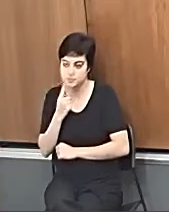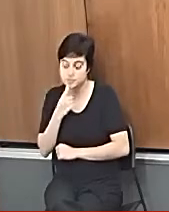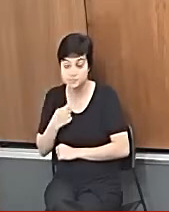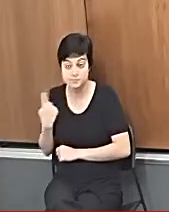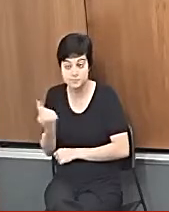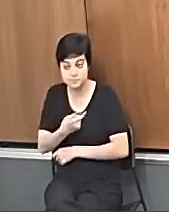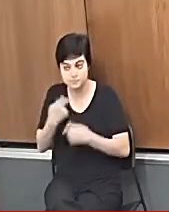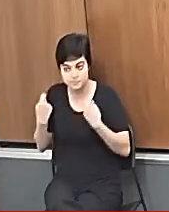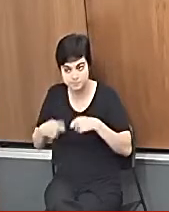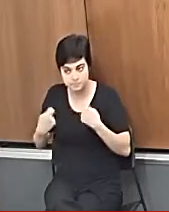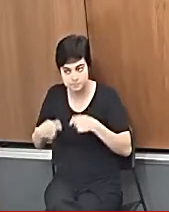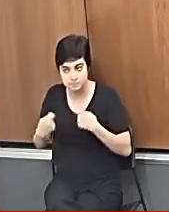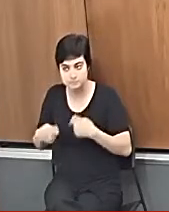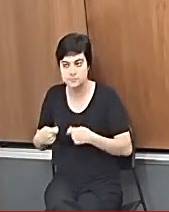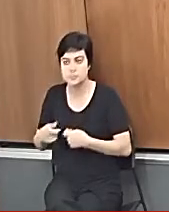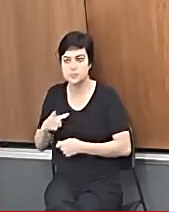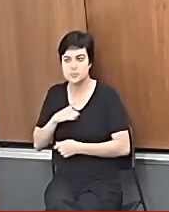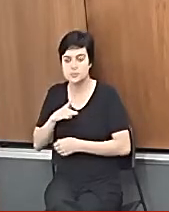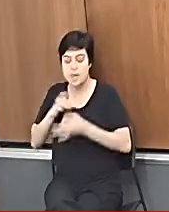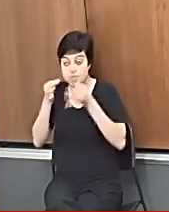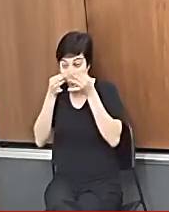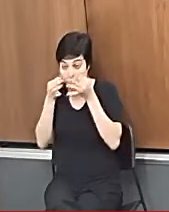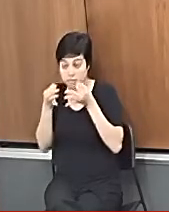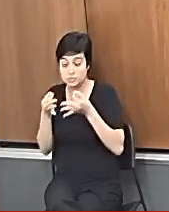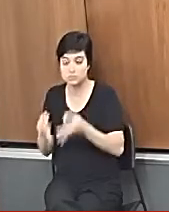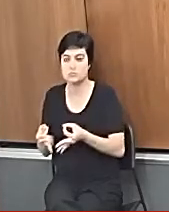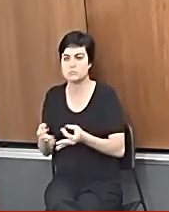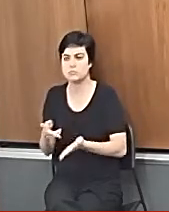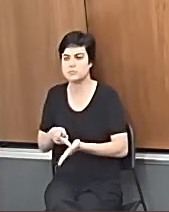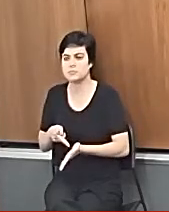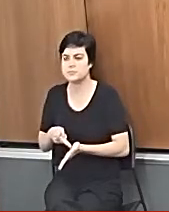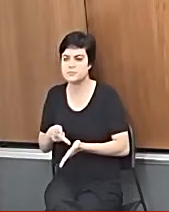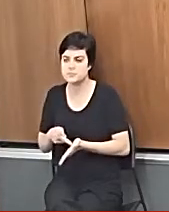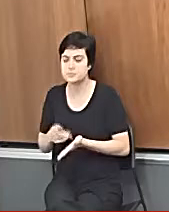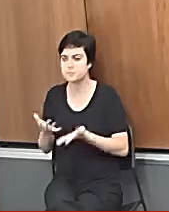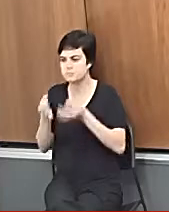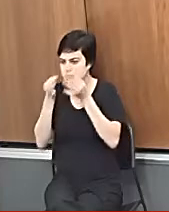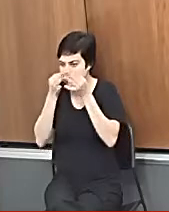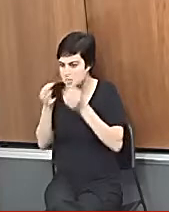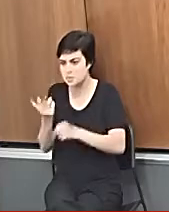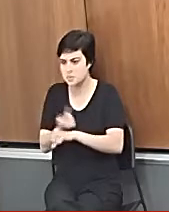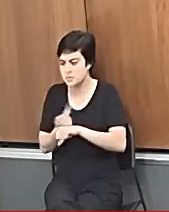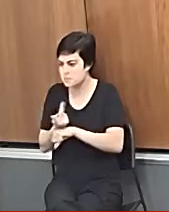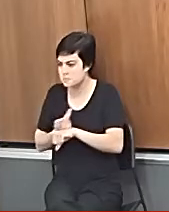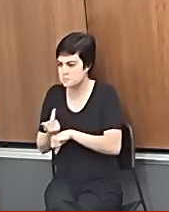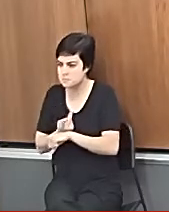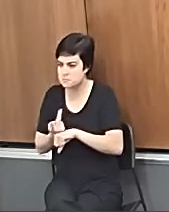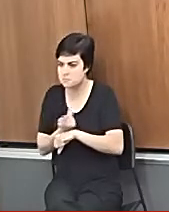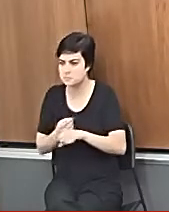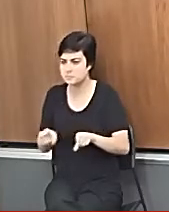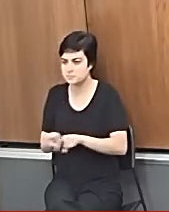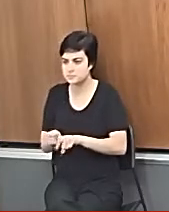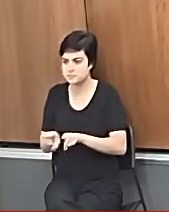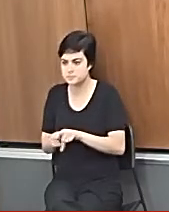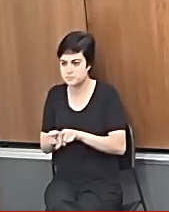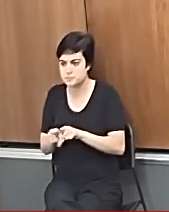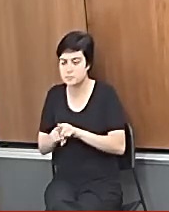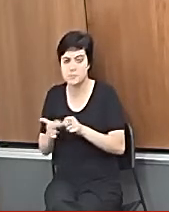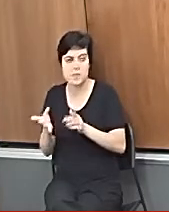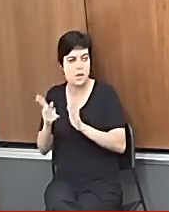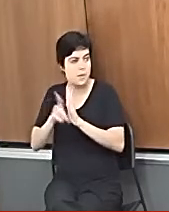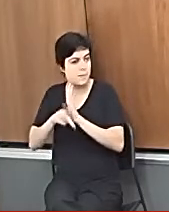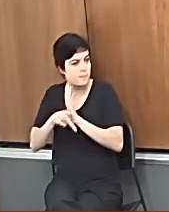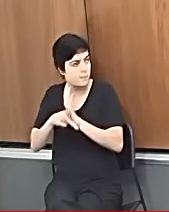atento, e eu acho que é parte disso, de estar atento, de buscar e identificar bons